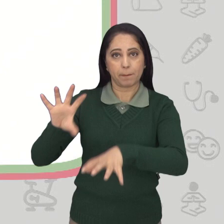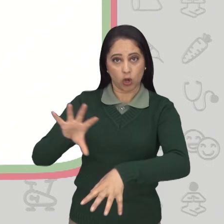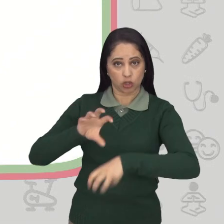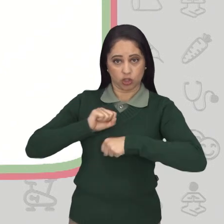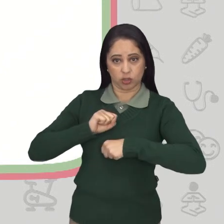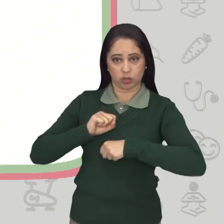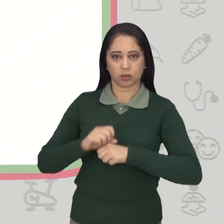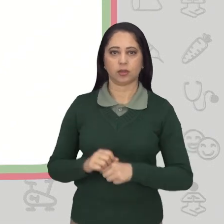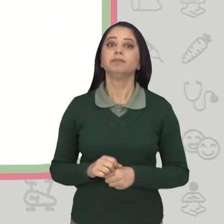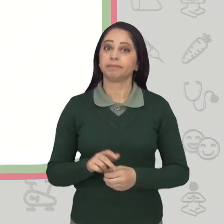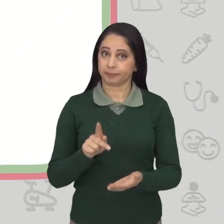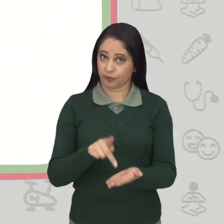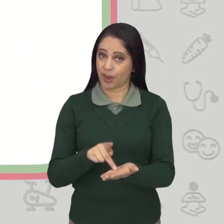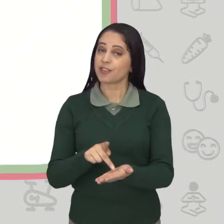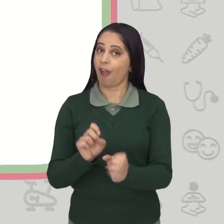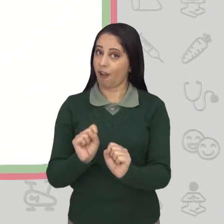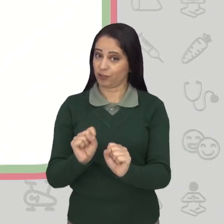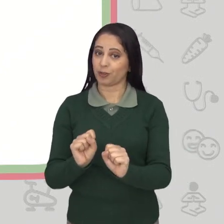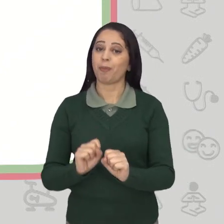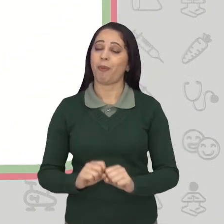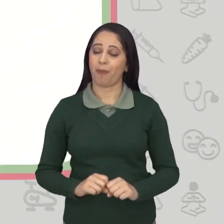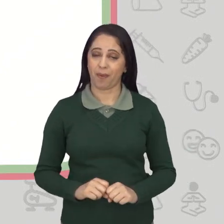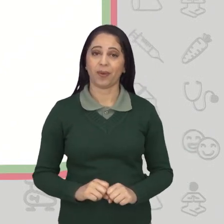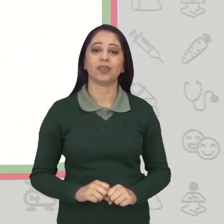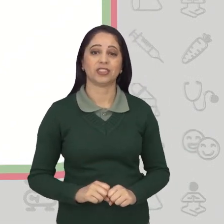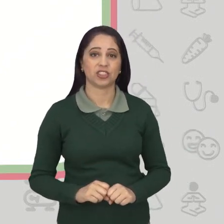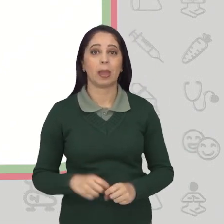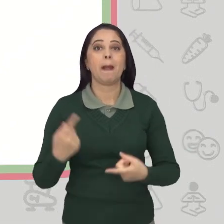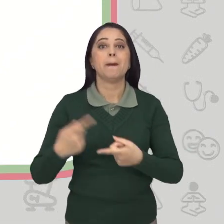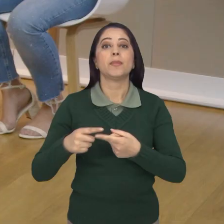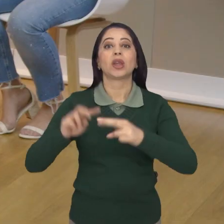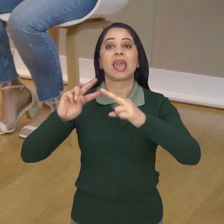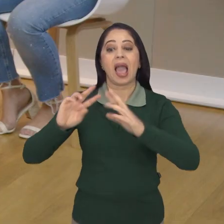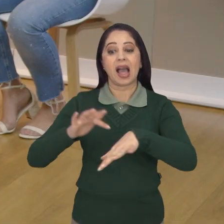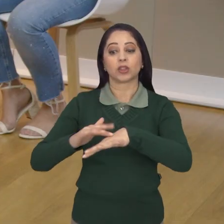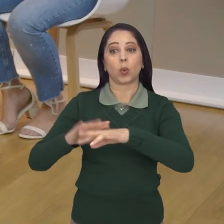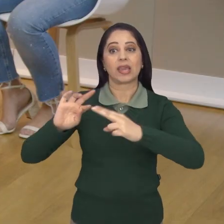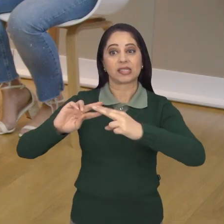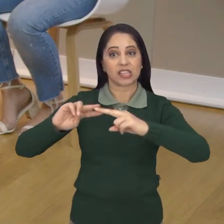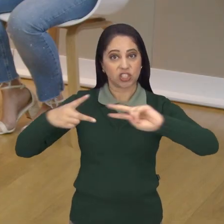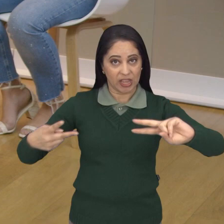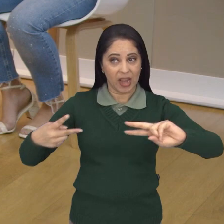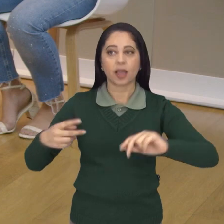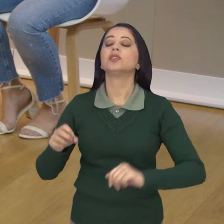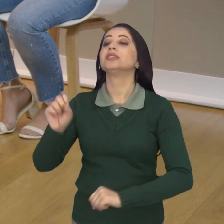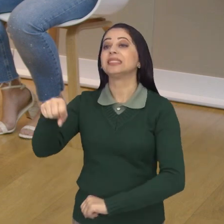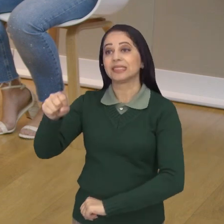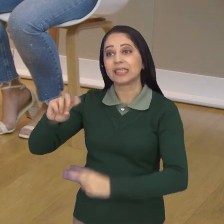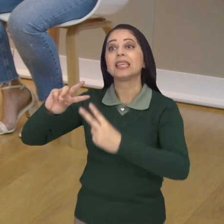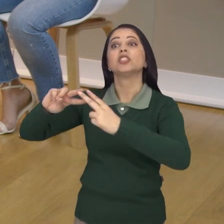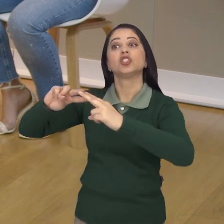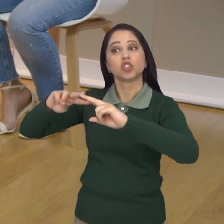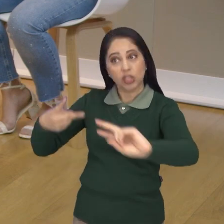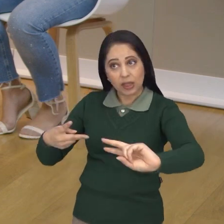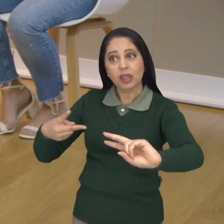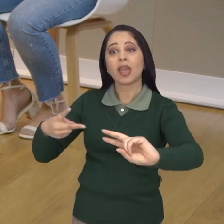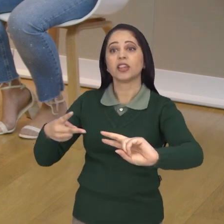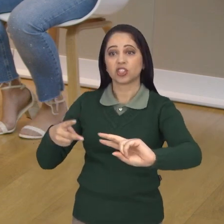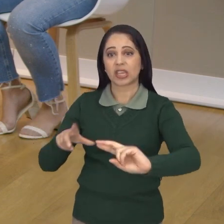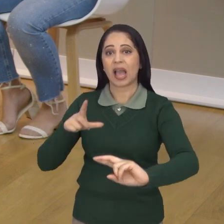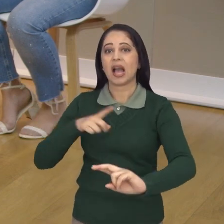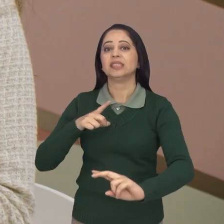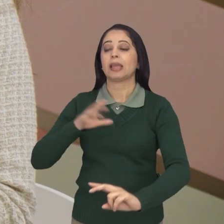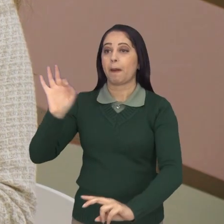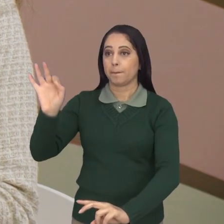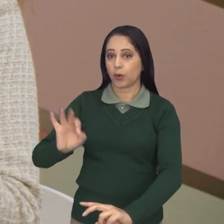ou é verdade, doutora? Verdade. Verdade. Então, a gente tem sim, ela é hereditária, eu posso falar assim? Ela é hereditária. A gente tem uma